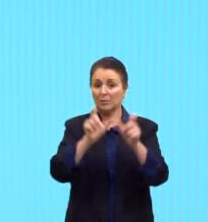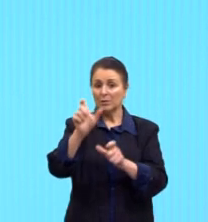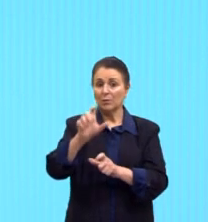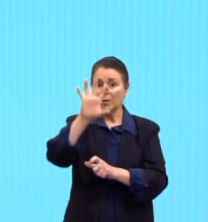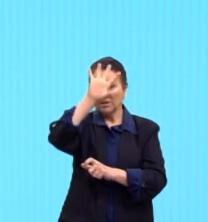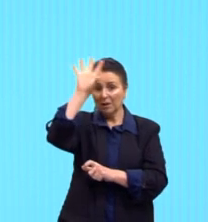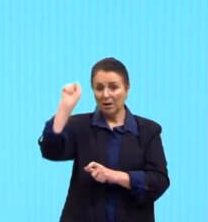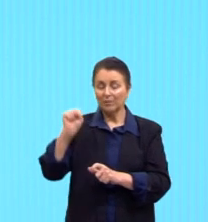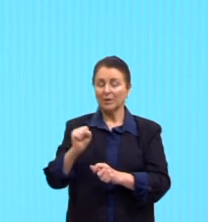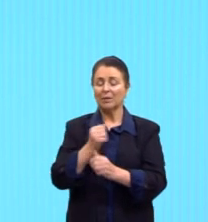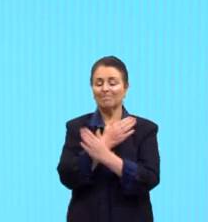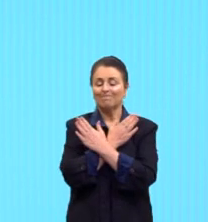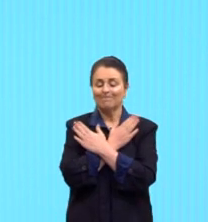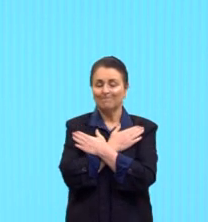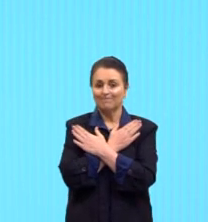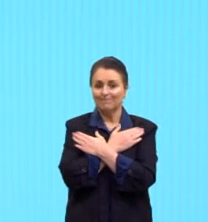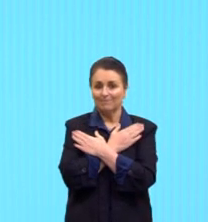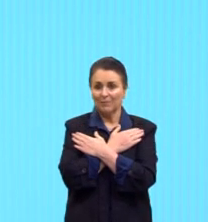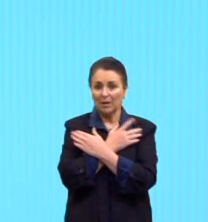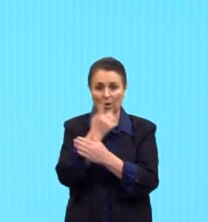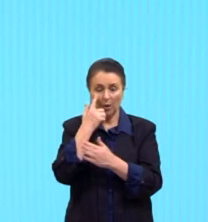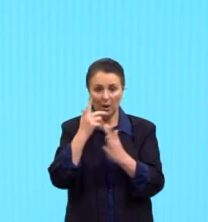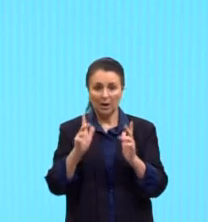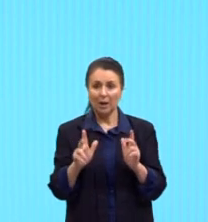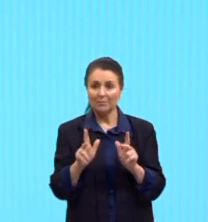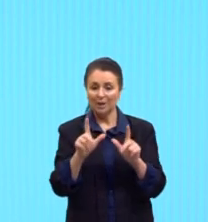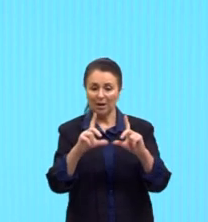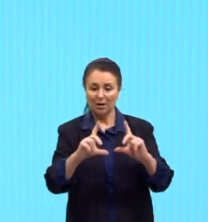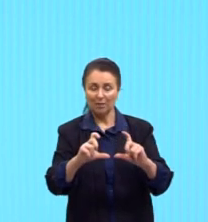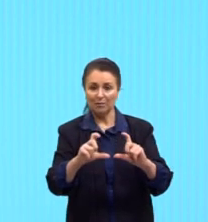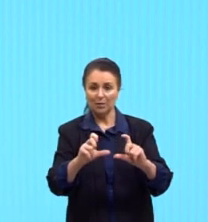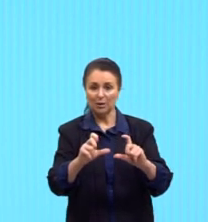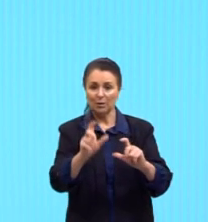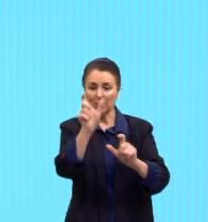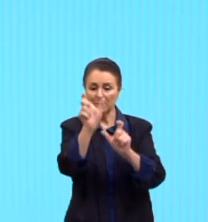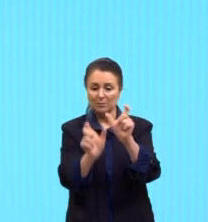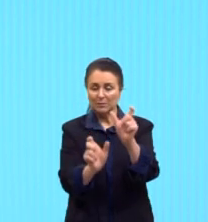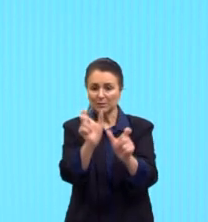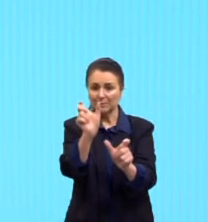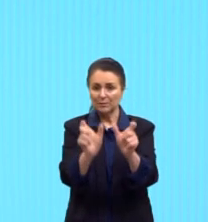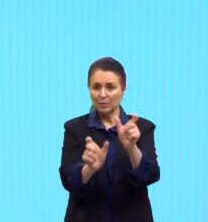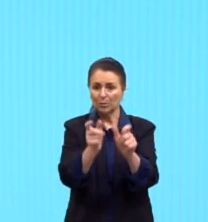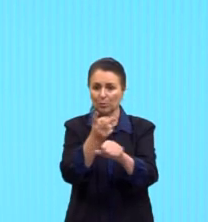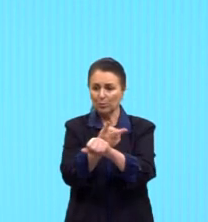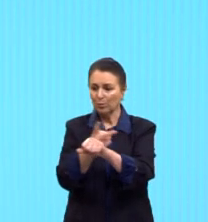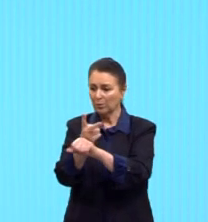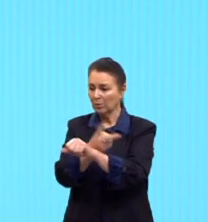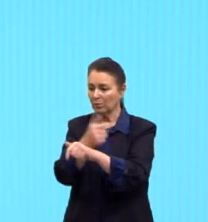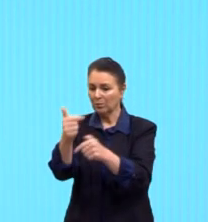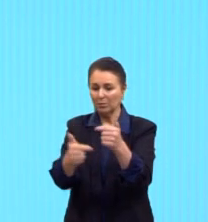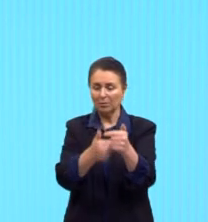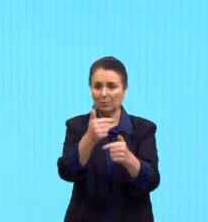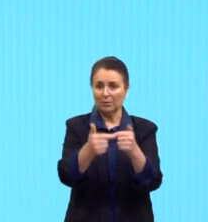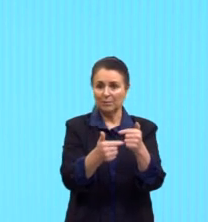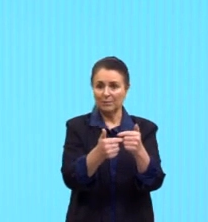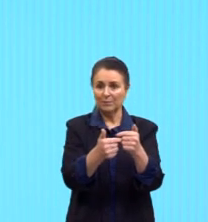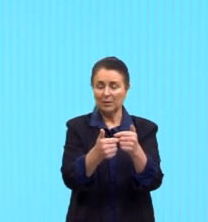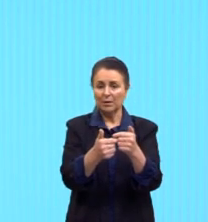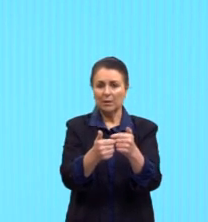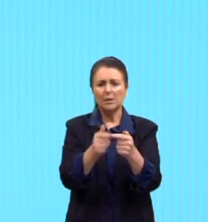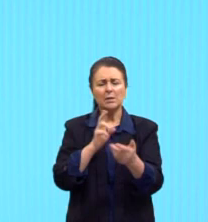sobre isso tá aí mostra a foto ali de as pessoas né A tô procurando emprego e